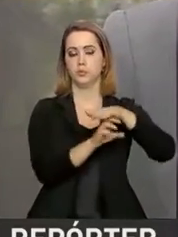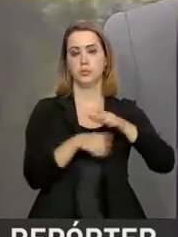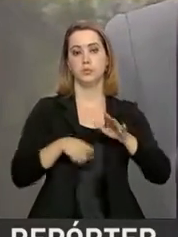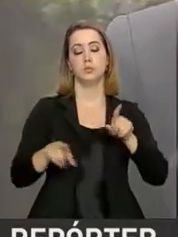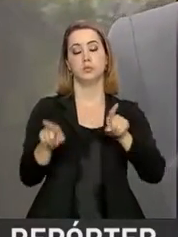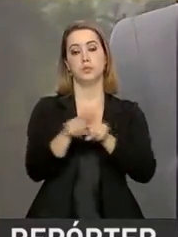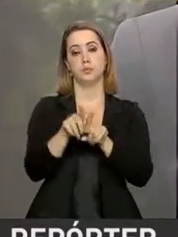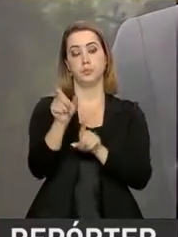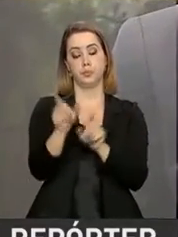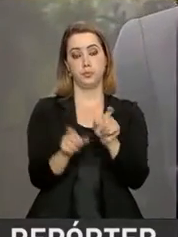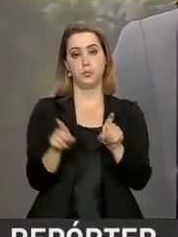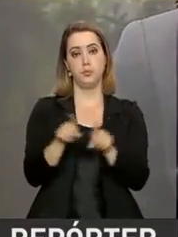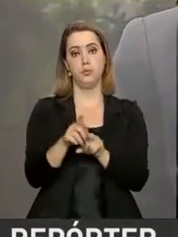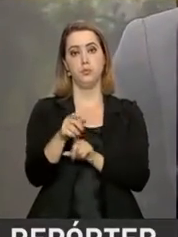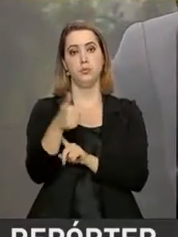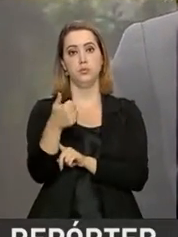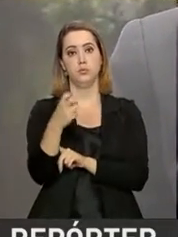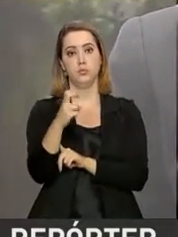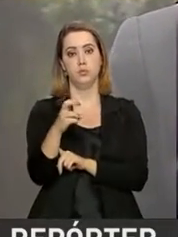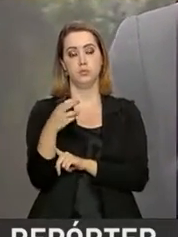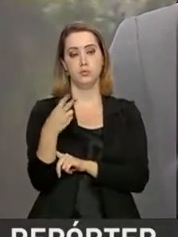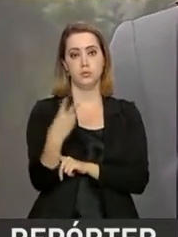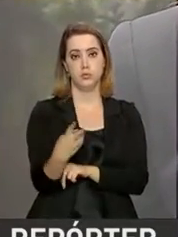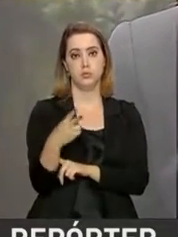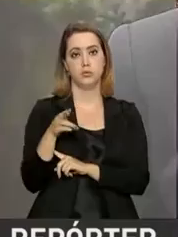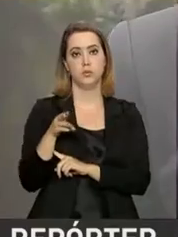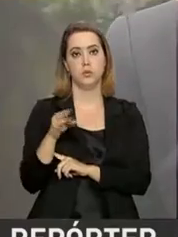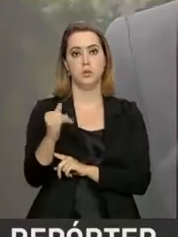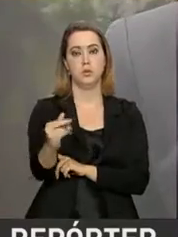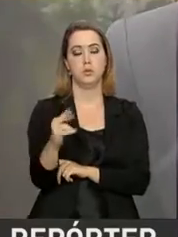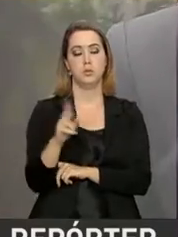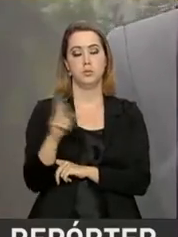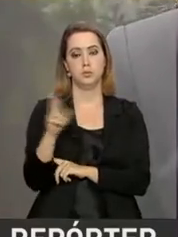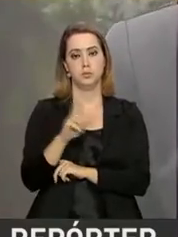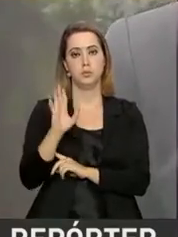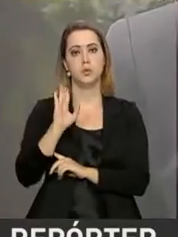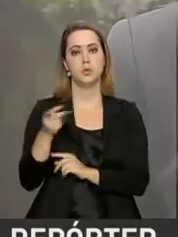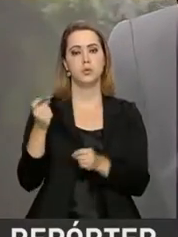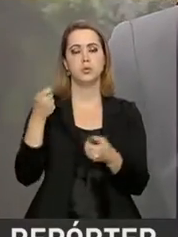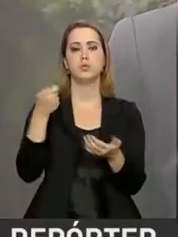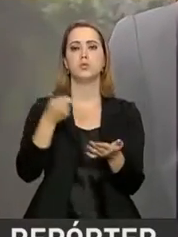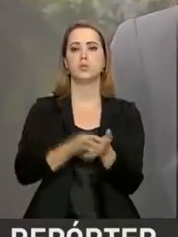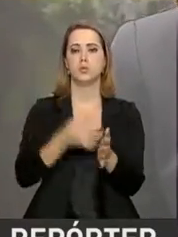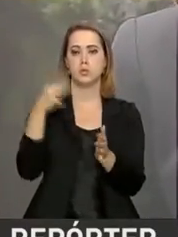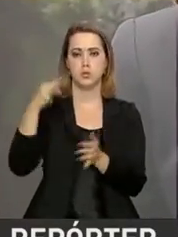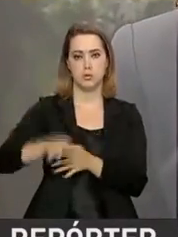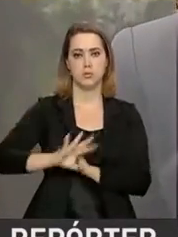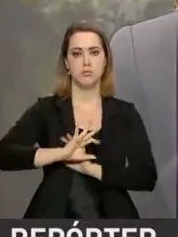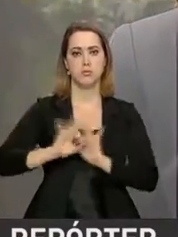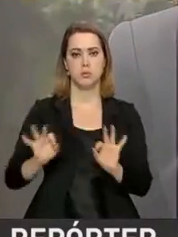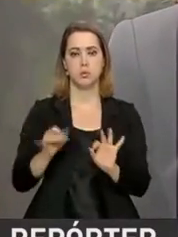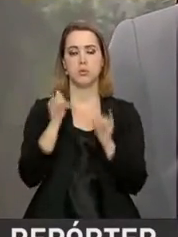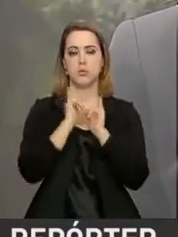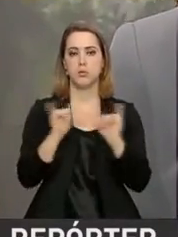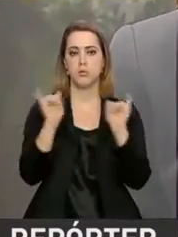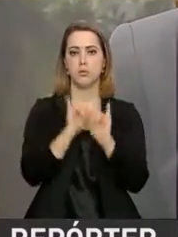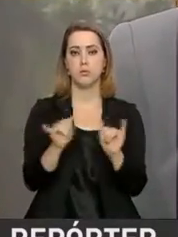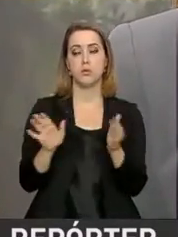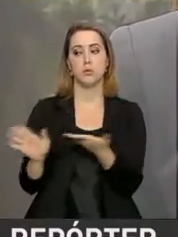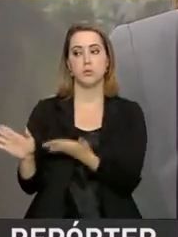de 152 bilhões de reais que estavam no exterior já foram regularizados o que gerou uma arrecadação